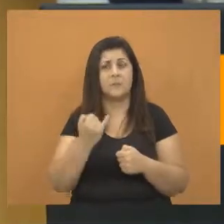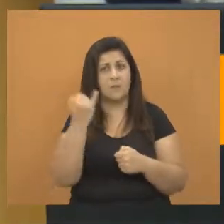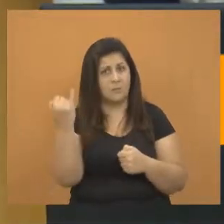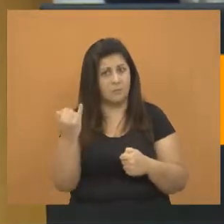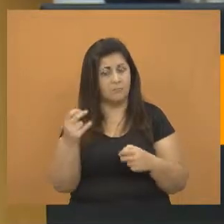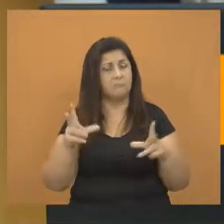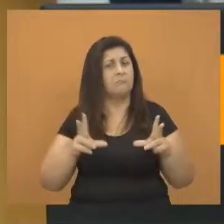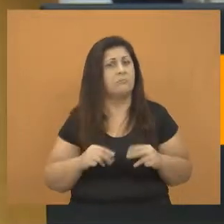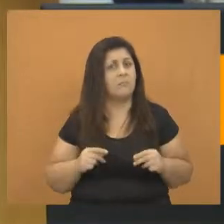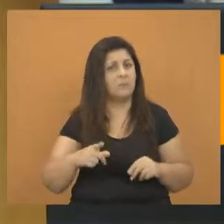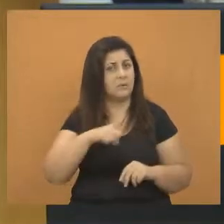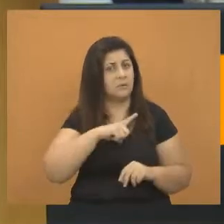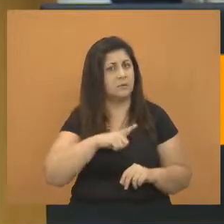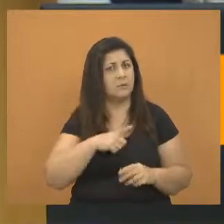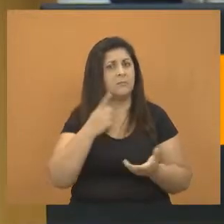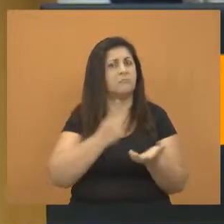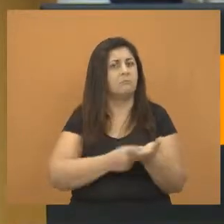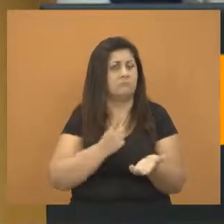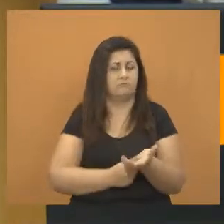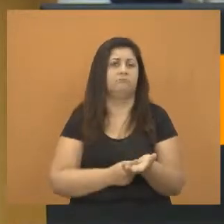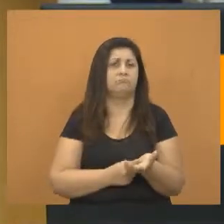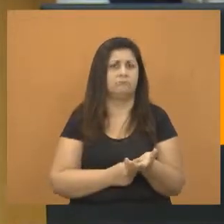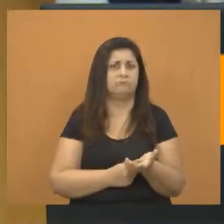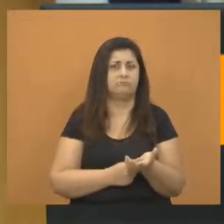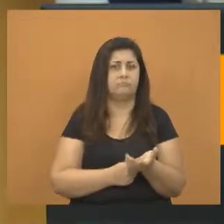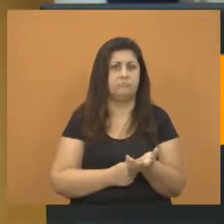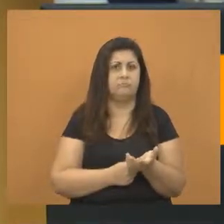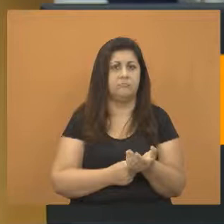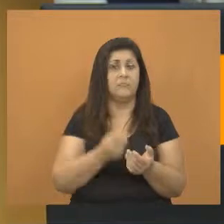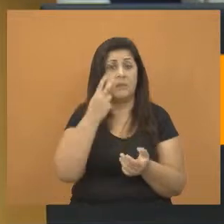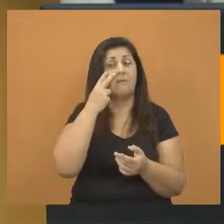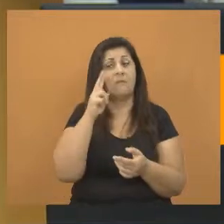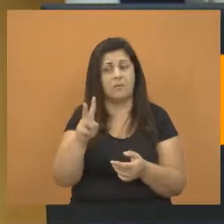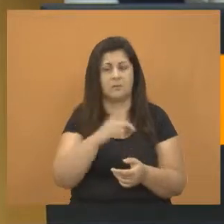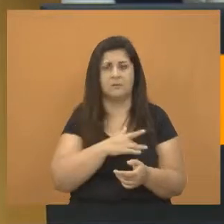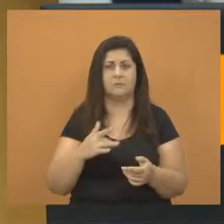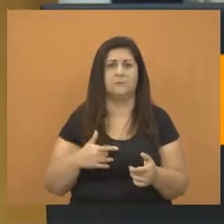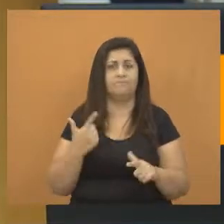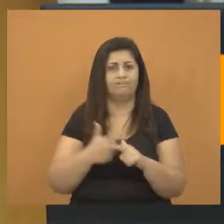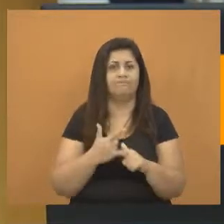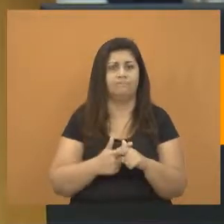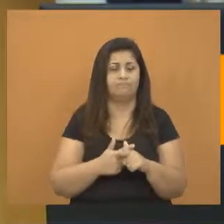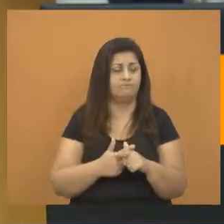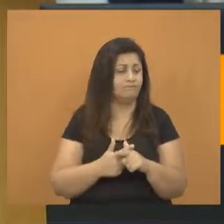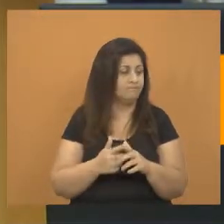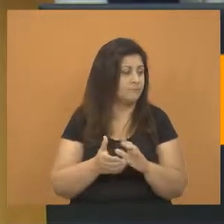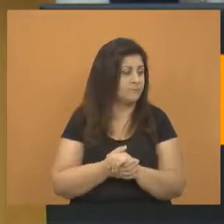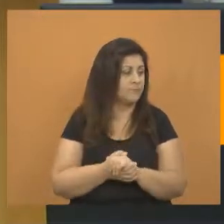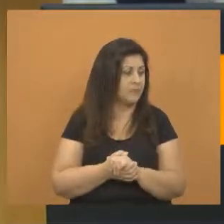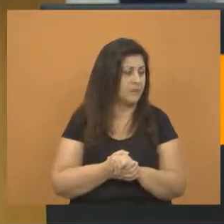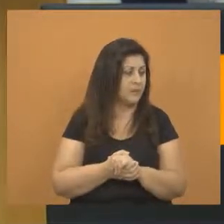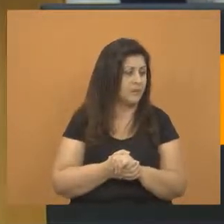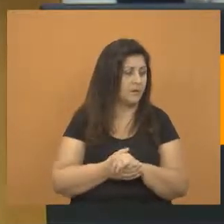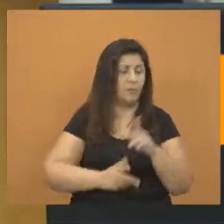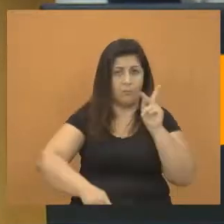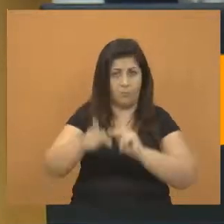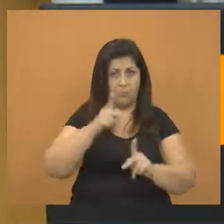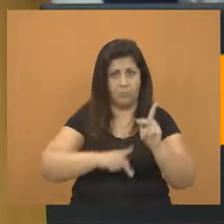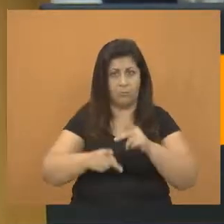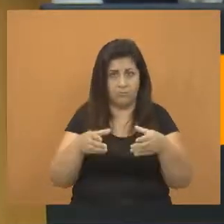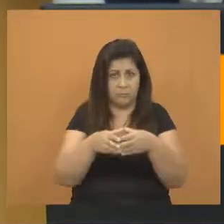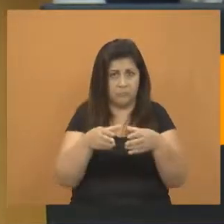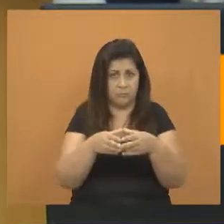um planejamento, uma inclinação nessa situação. Porque aquela população desses bairros